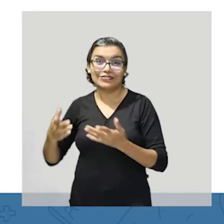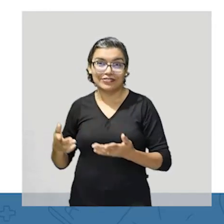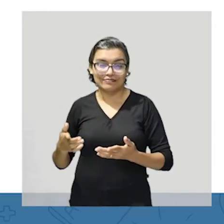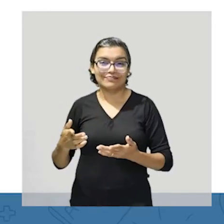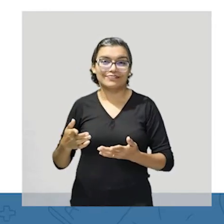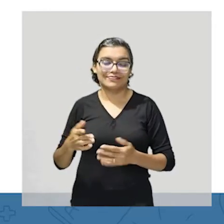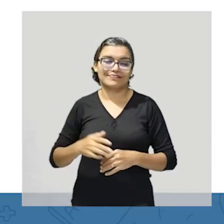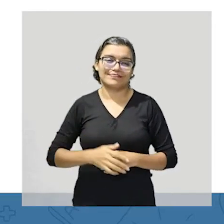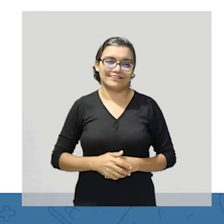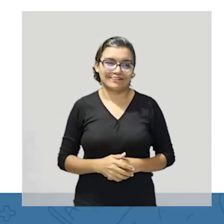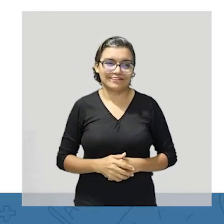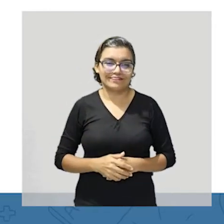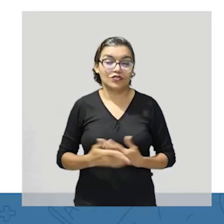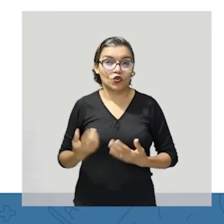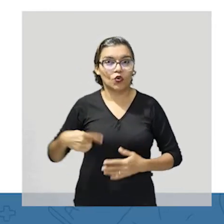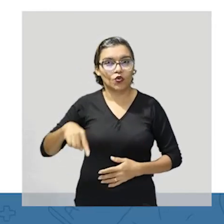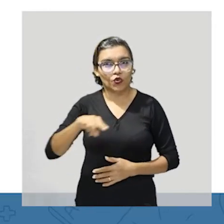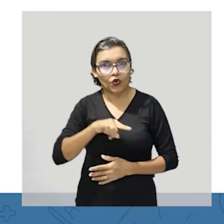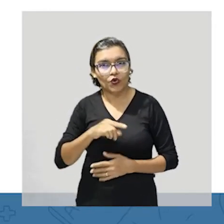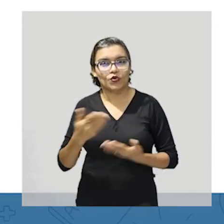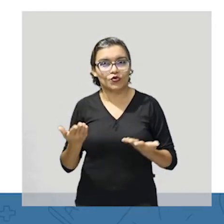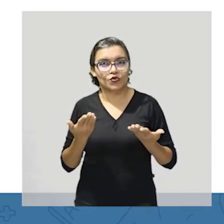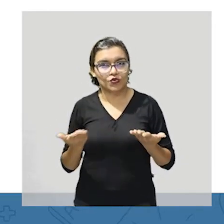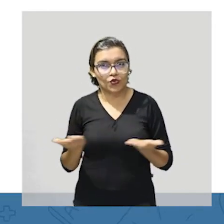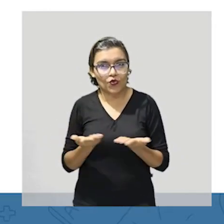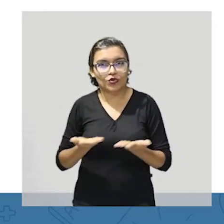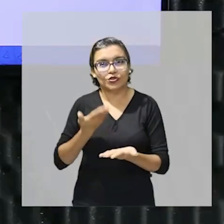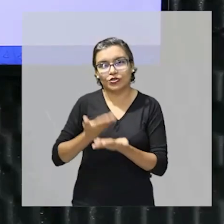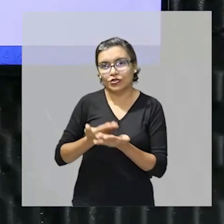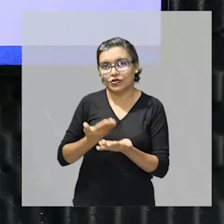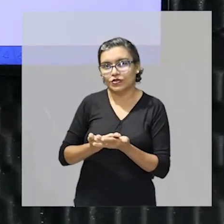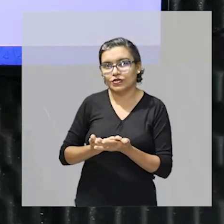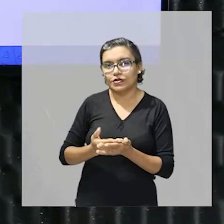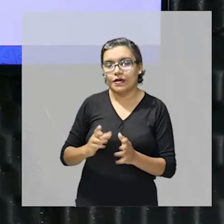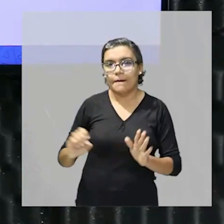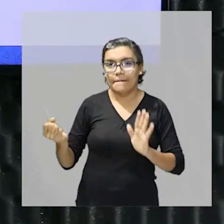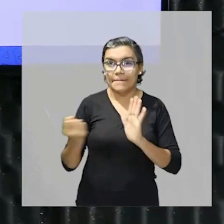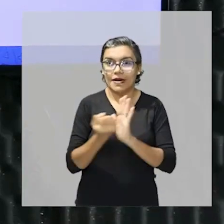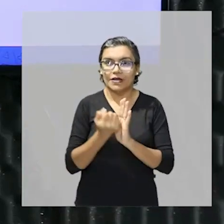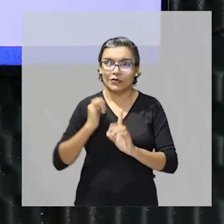Bom, pessoal, hoje nós falamos de marcadores de discurso, nós ficamos por